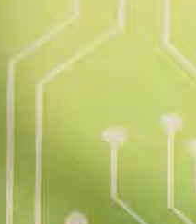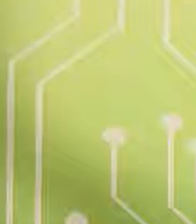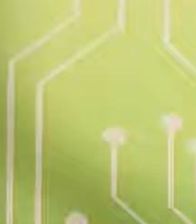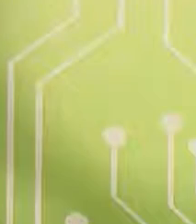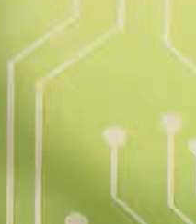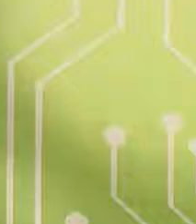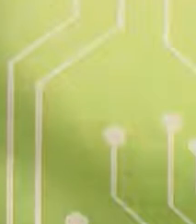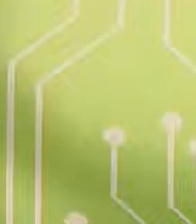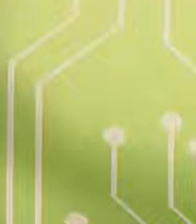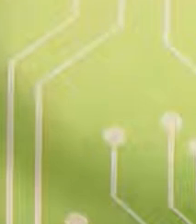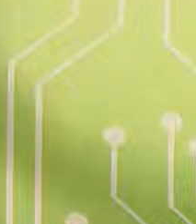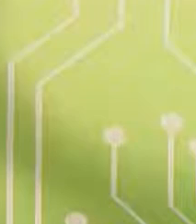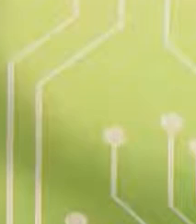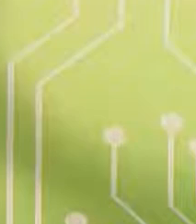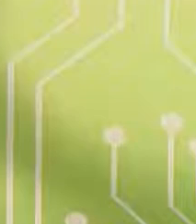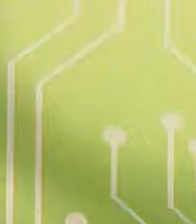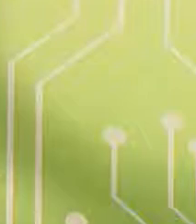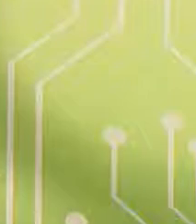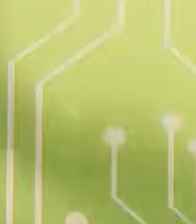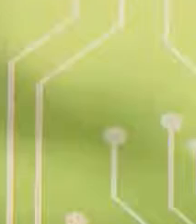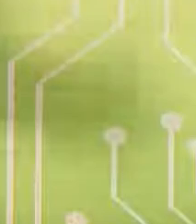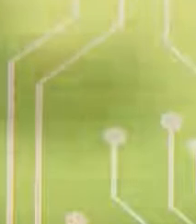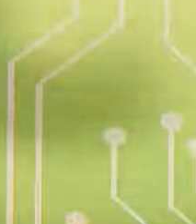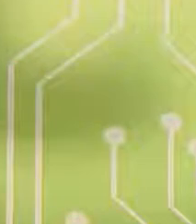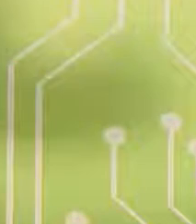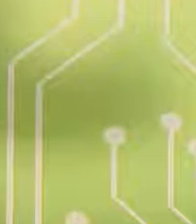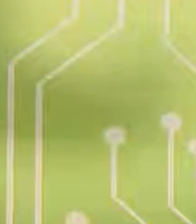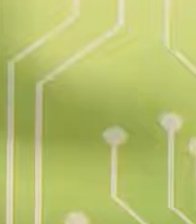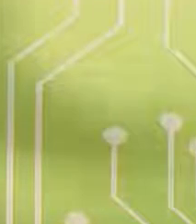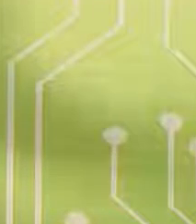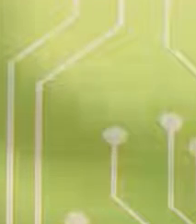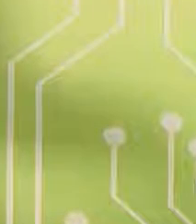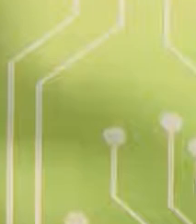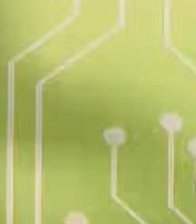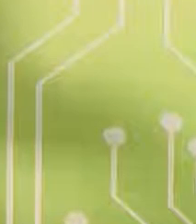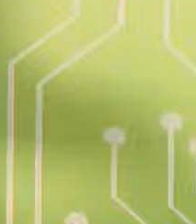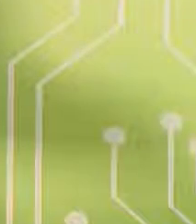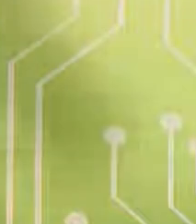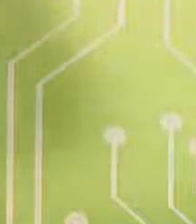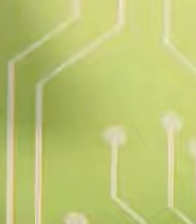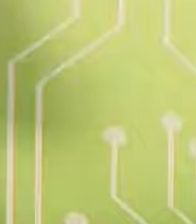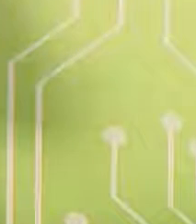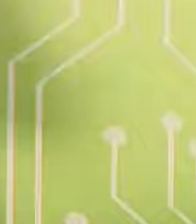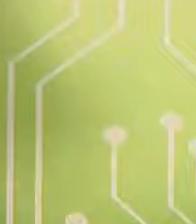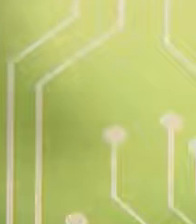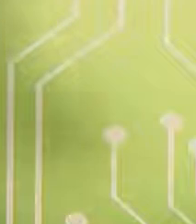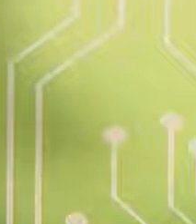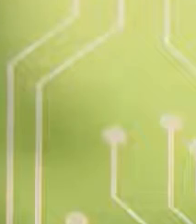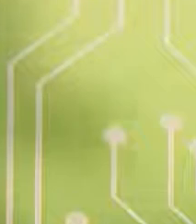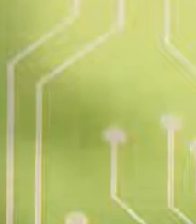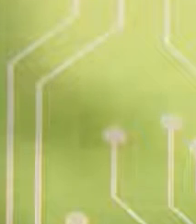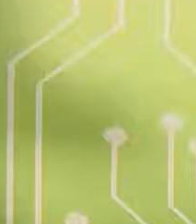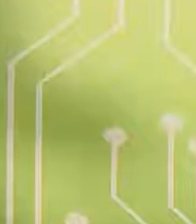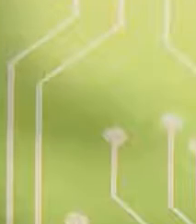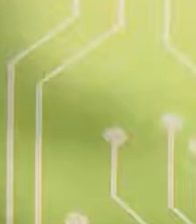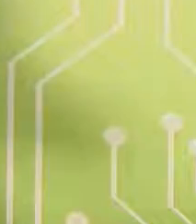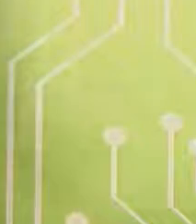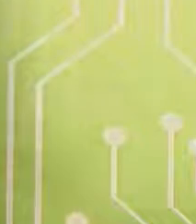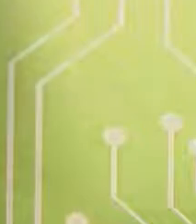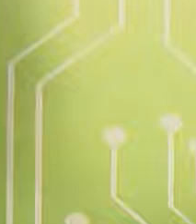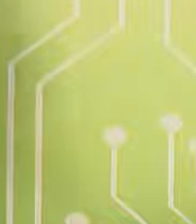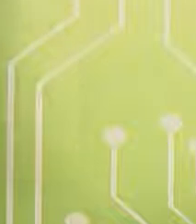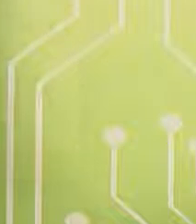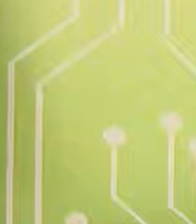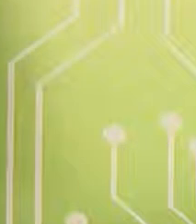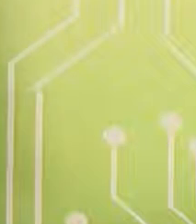atrás a gente não tinha necessidade de um celular, então a gente não tinha nem meios de como produzir